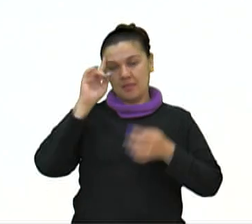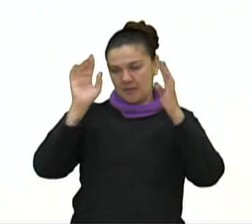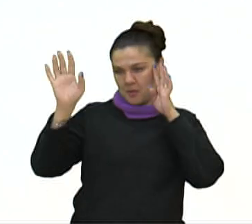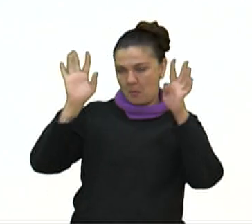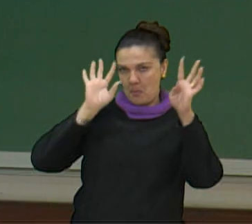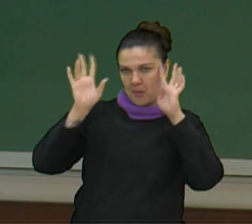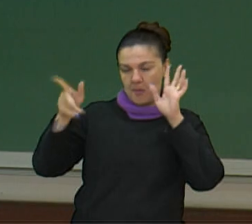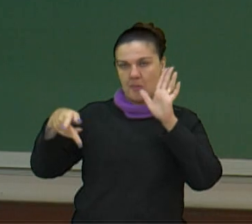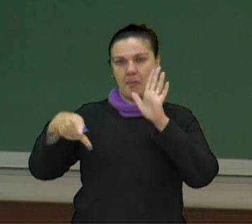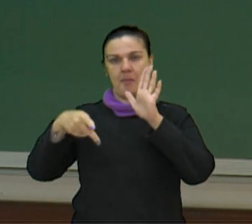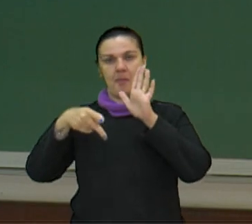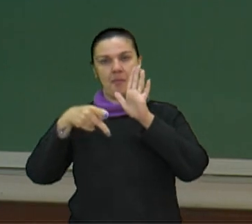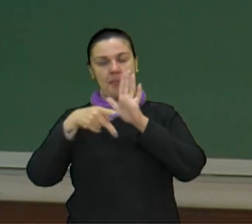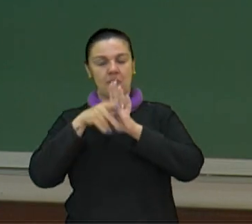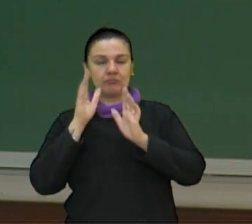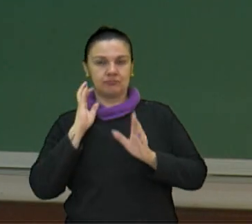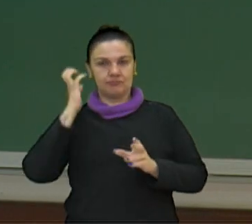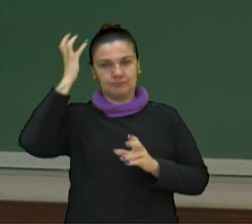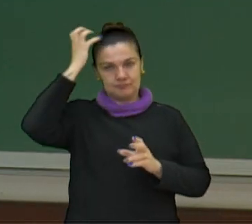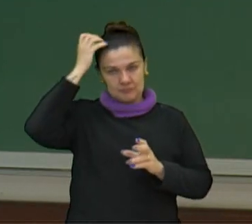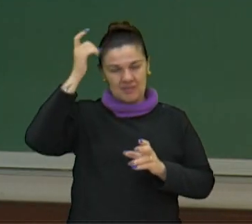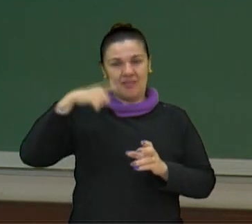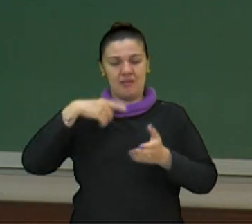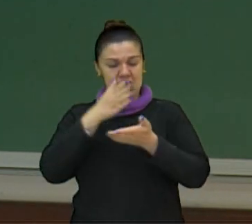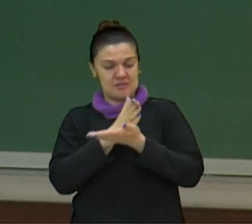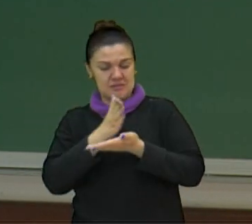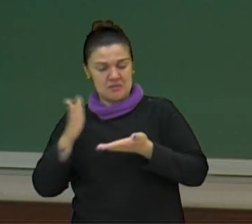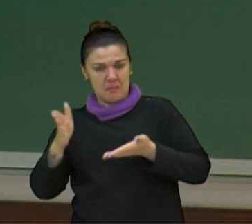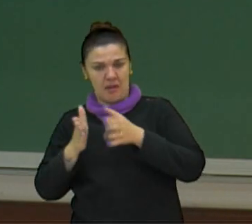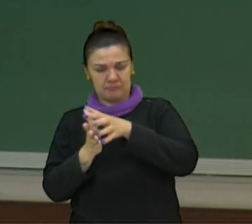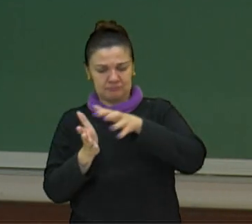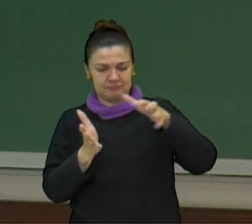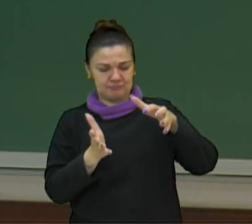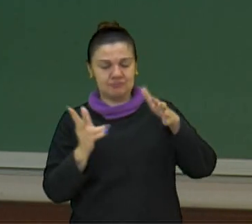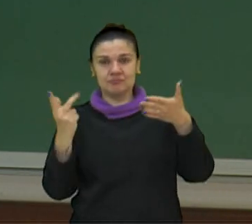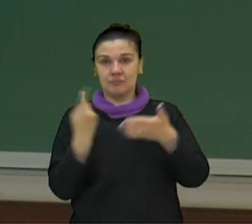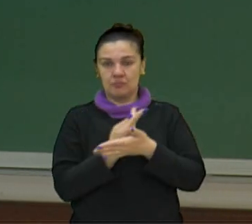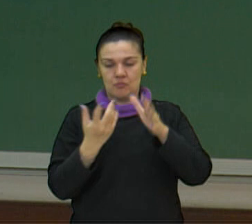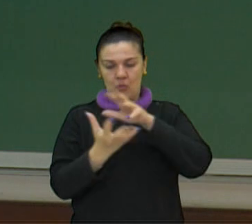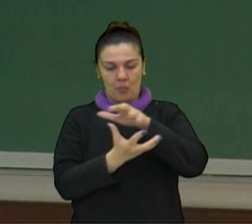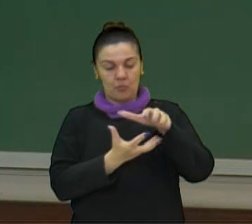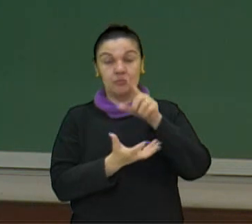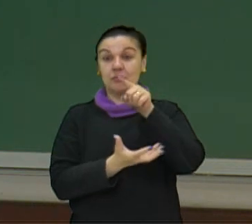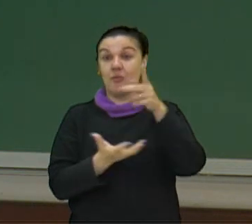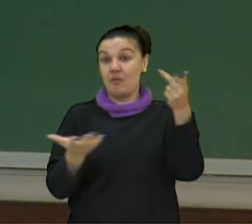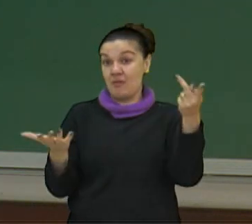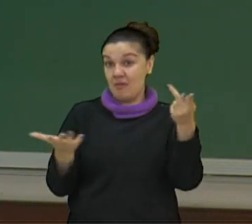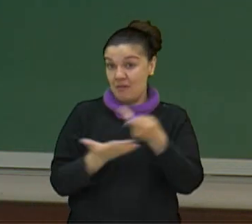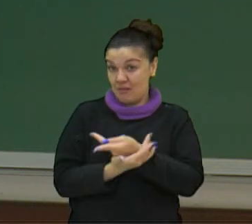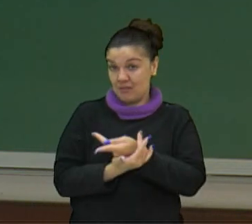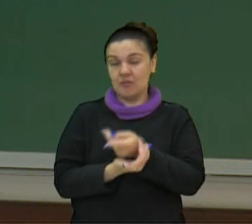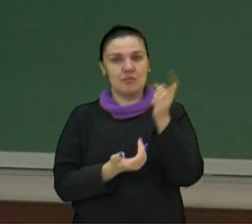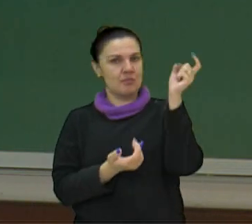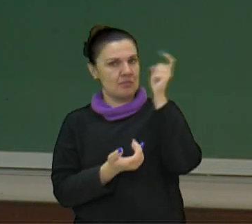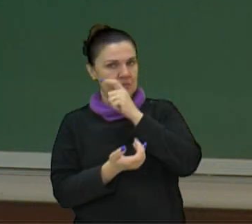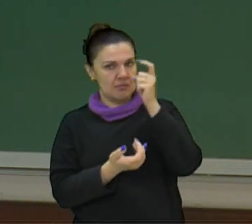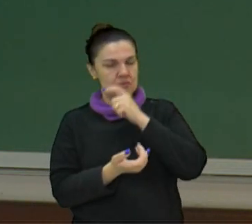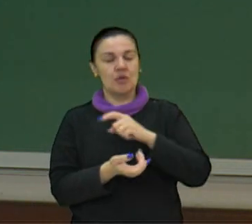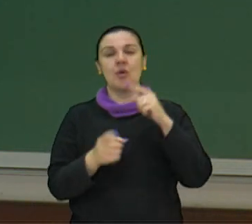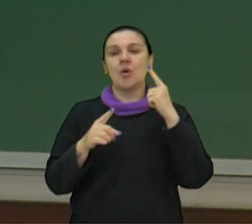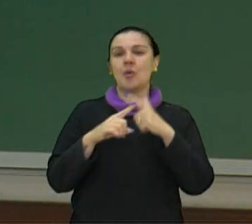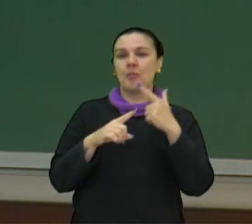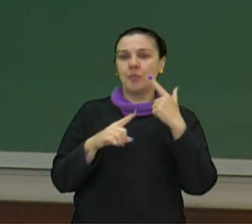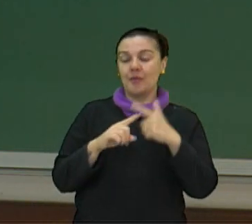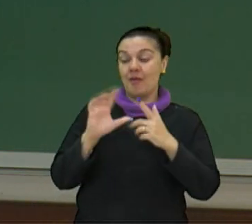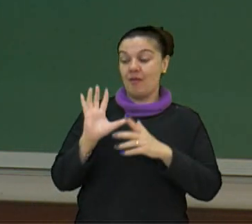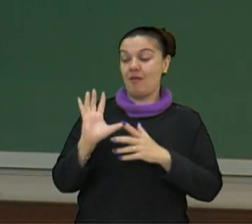Spinoza, Deus enquanto causa é um ser que existe separadamente de sua consequência, o mundo. Esta afirmação é falsa, né?